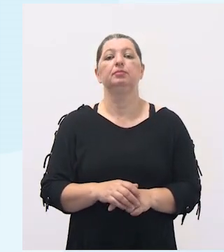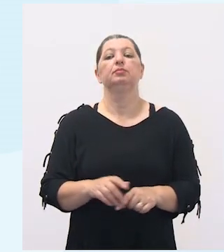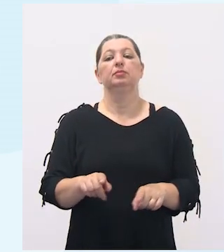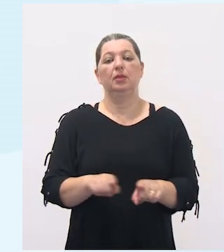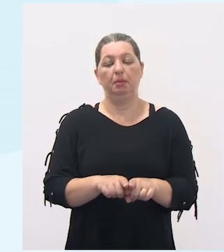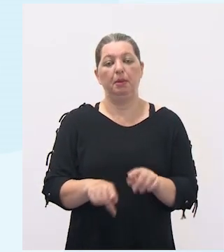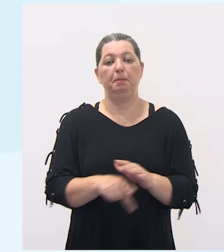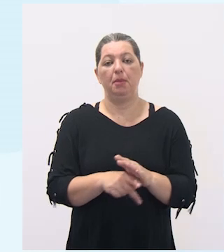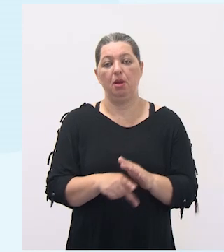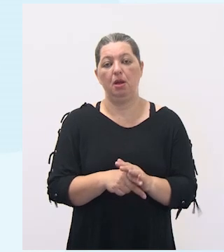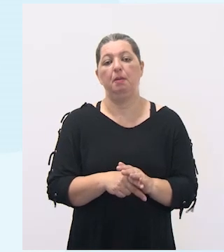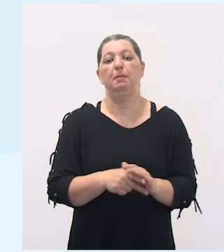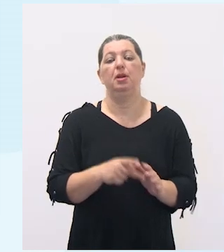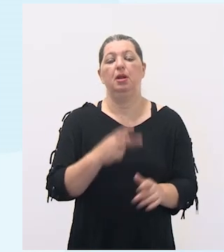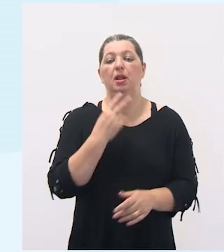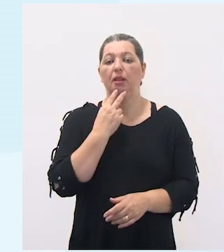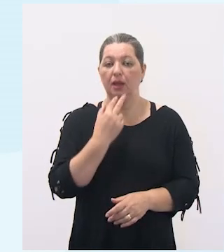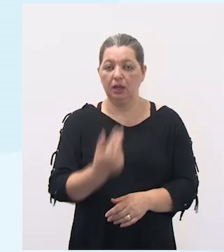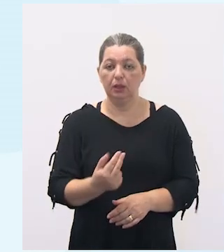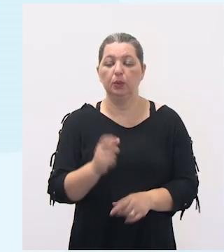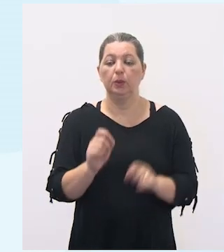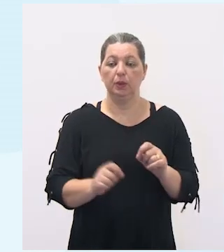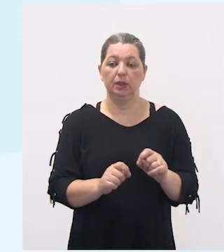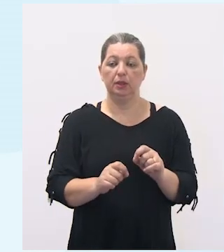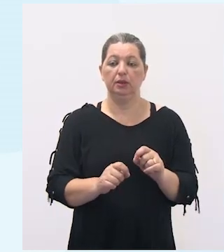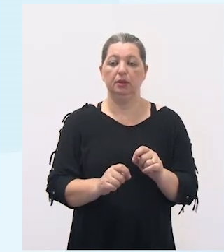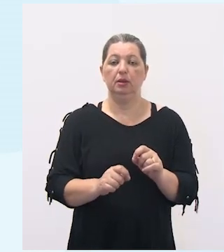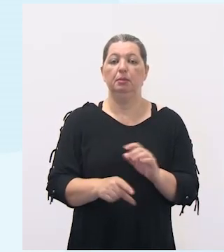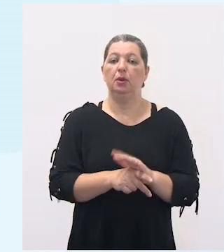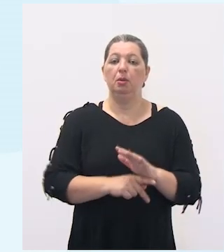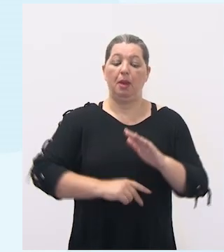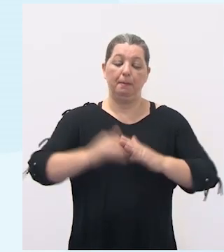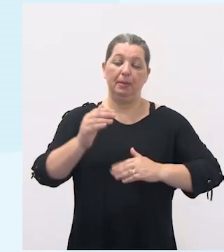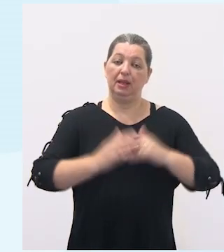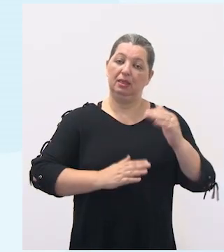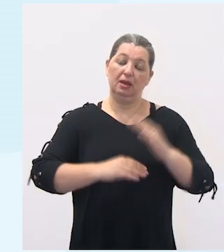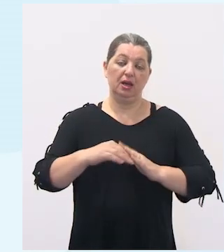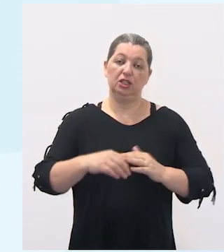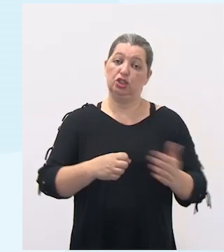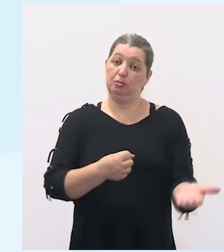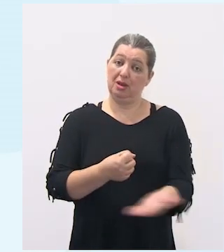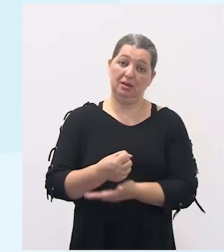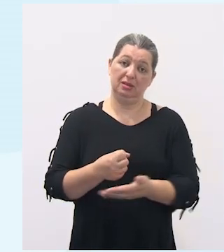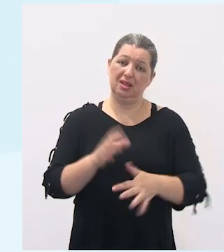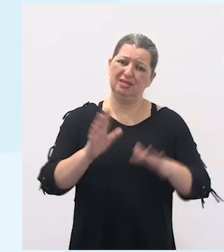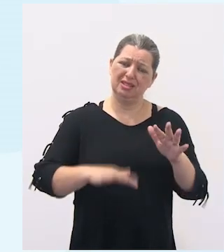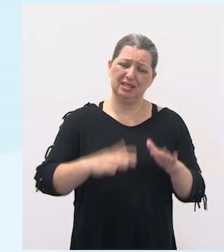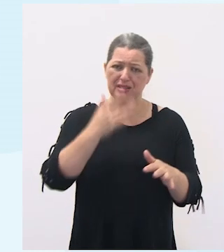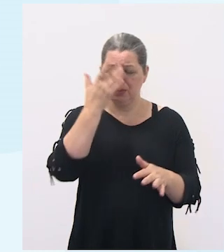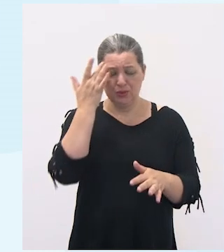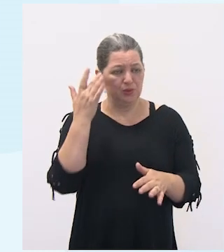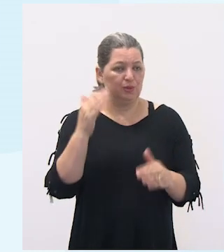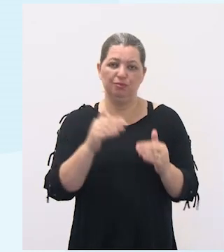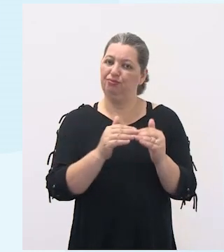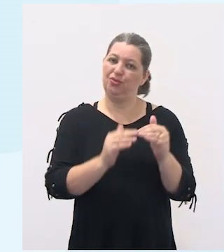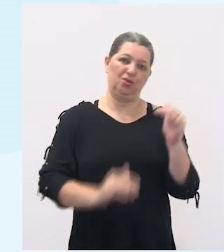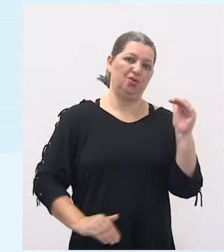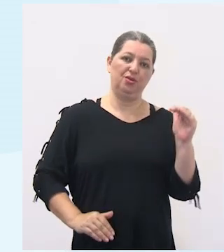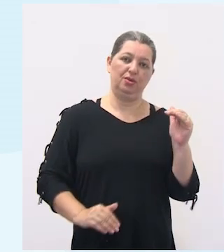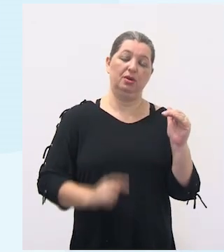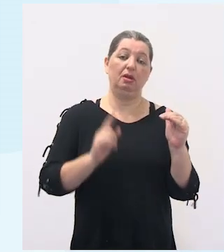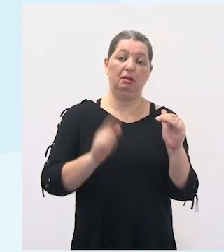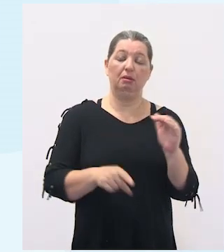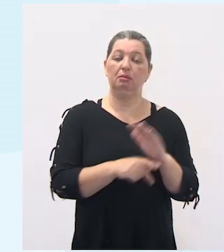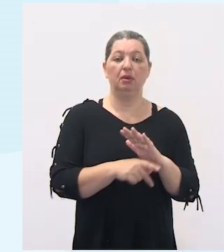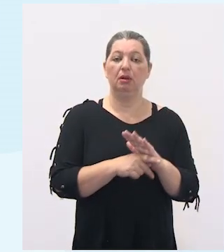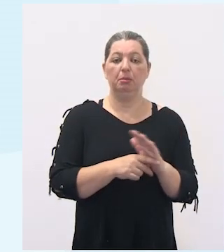na língua, né, da avaliação, habilidades mínimas, que nem todo mundo concorda com esse termo, porque elas são habilidades essenciais e